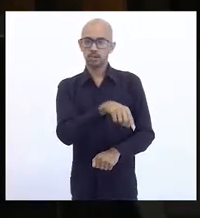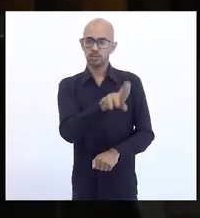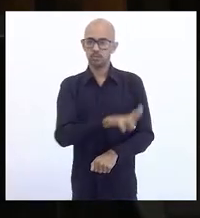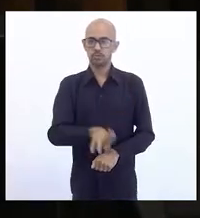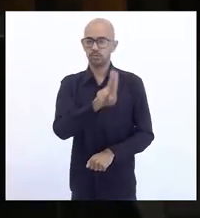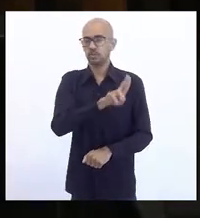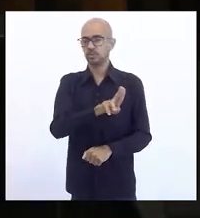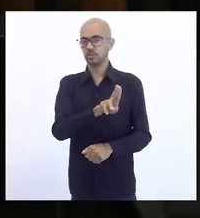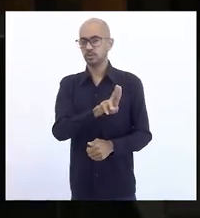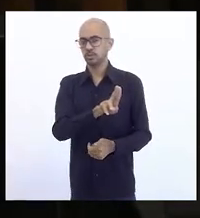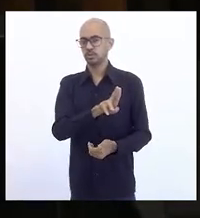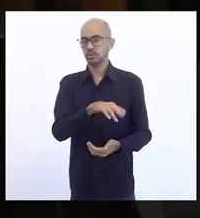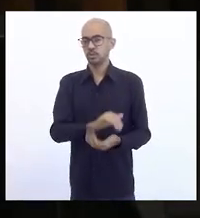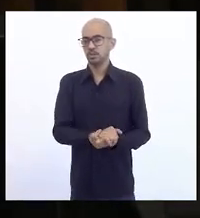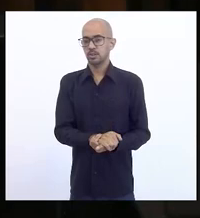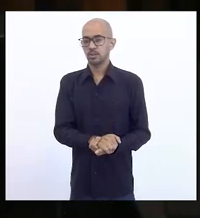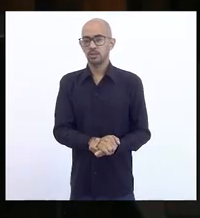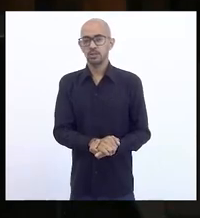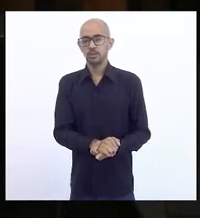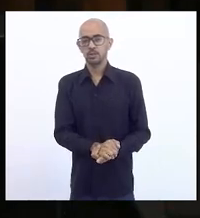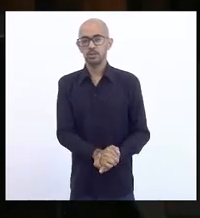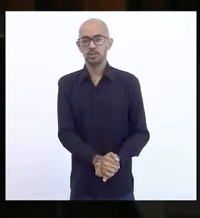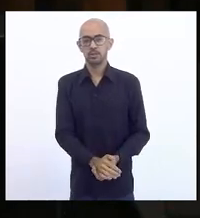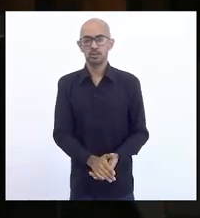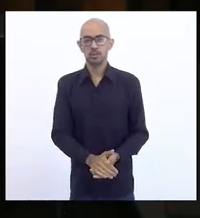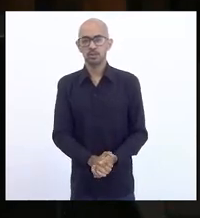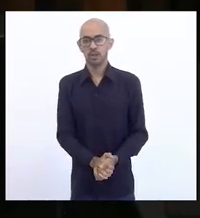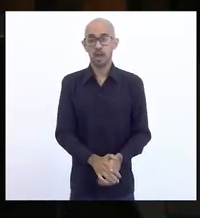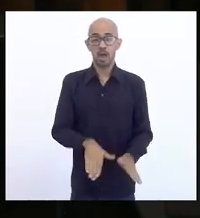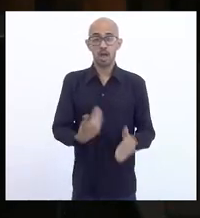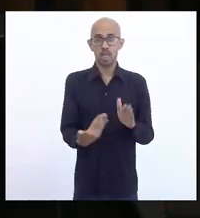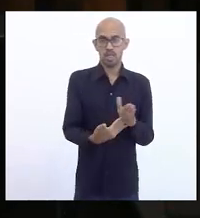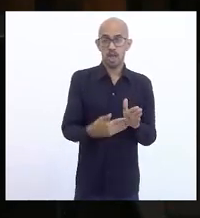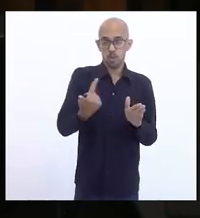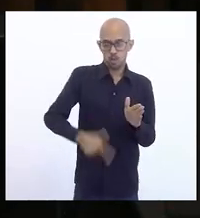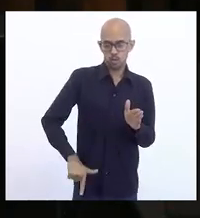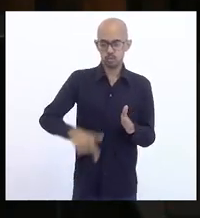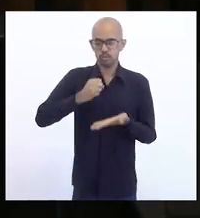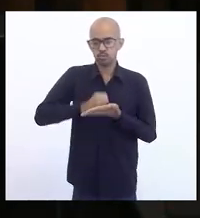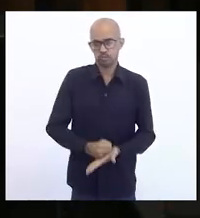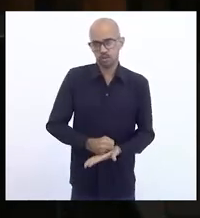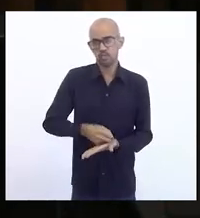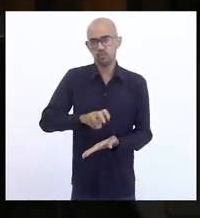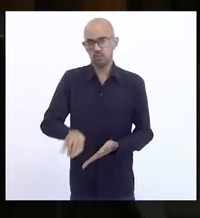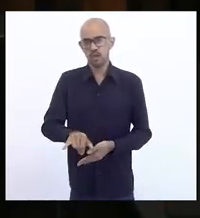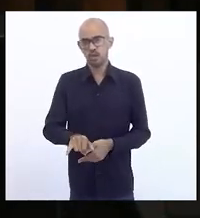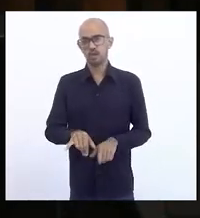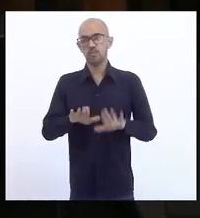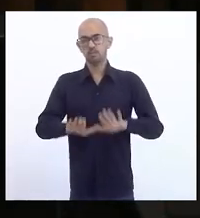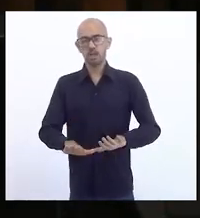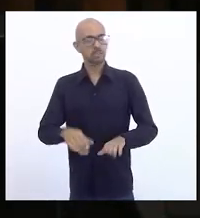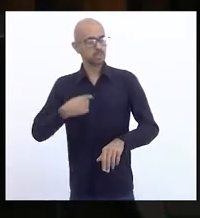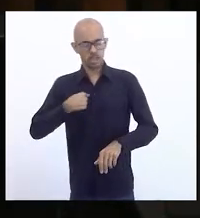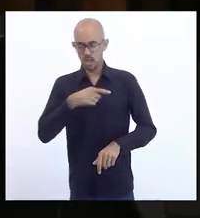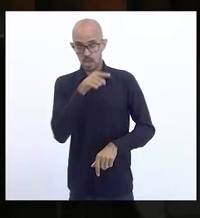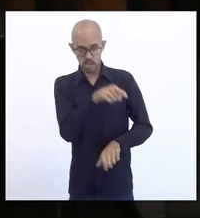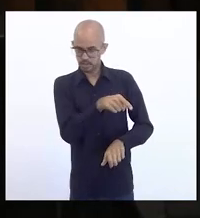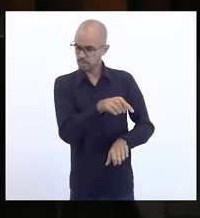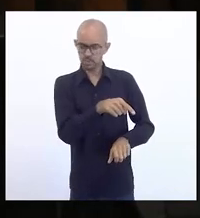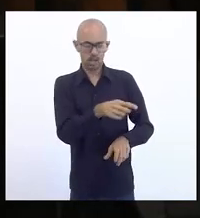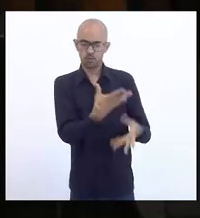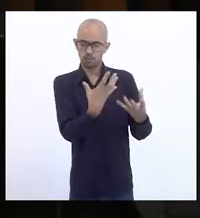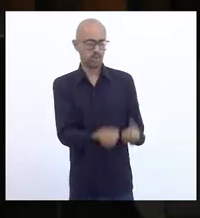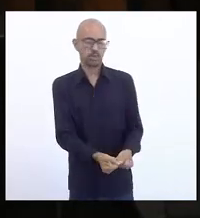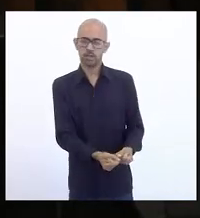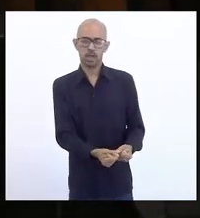levar na minha consciência até outros pesos. Esse não o levarei.